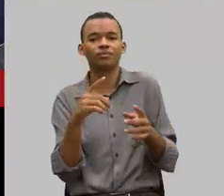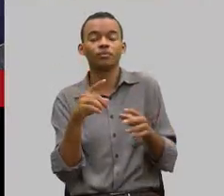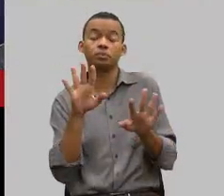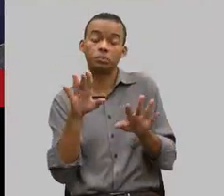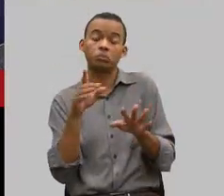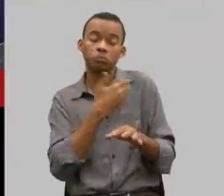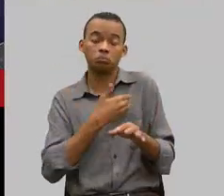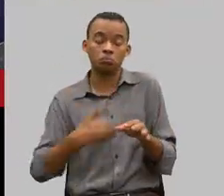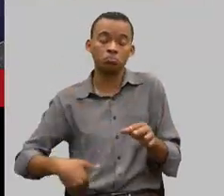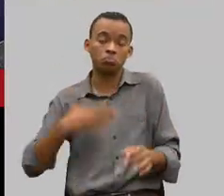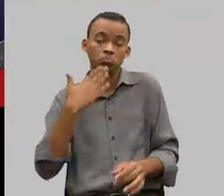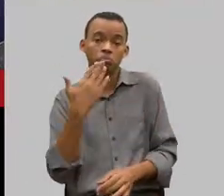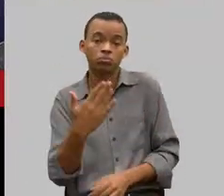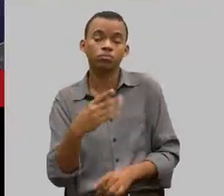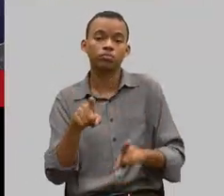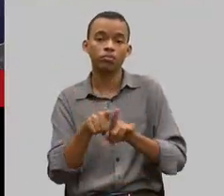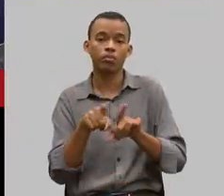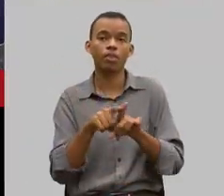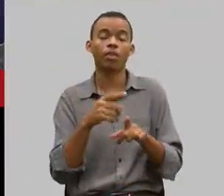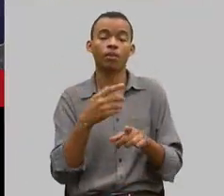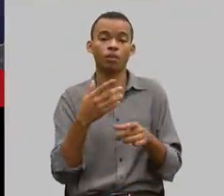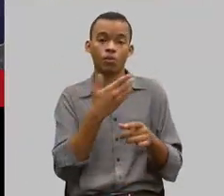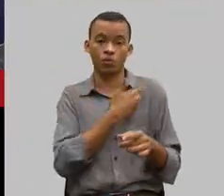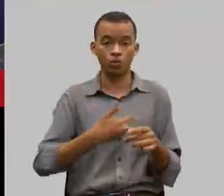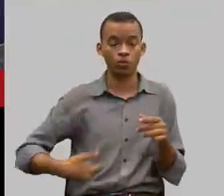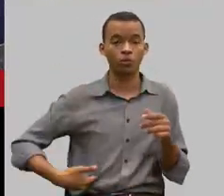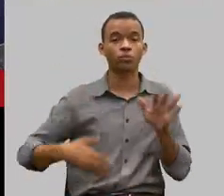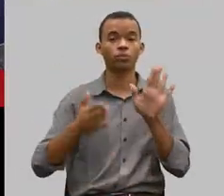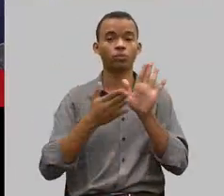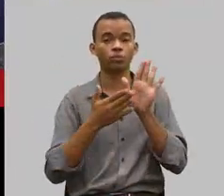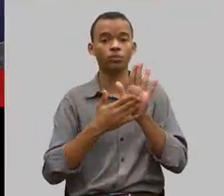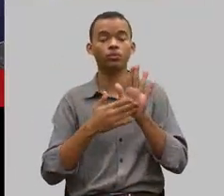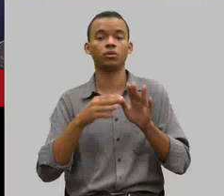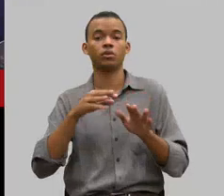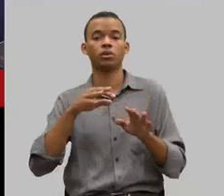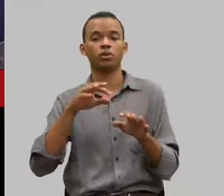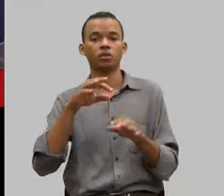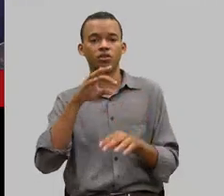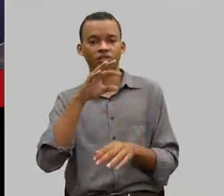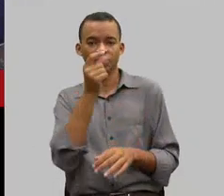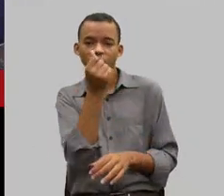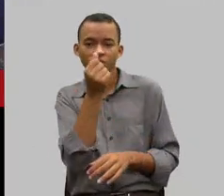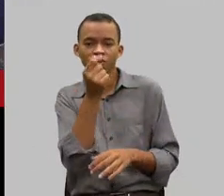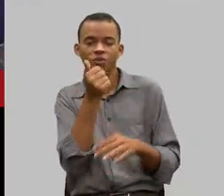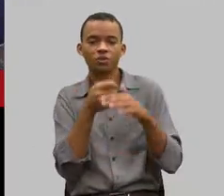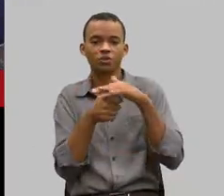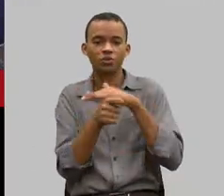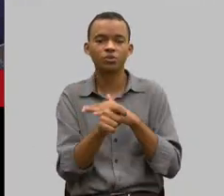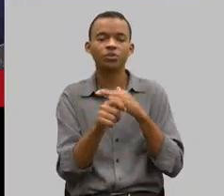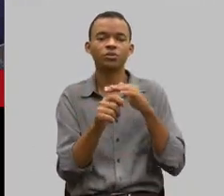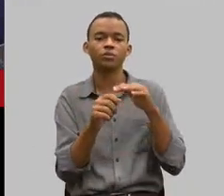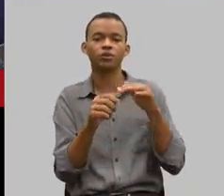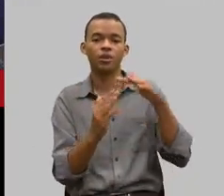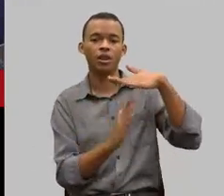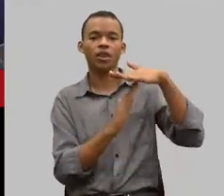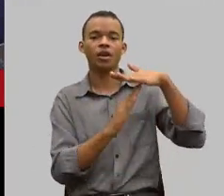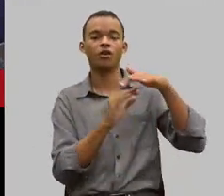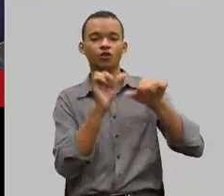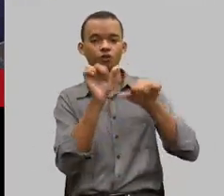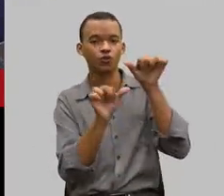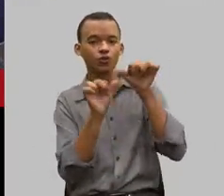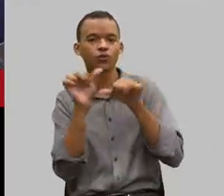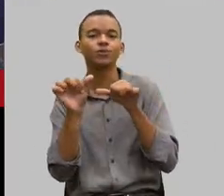contribuição aumento de teto de contribuição tá mudando eh o teto que era por beneficiário e